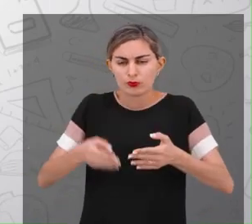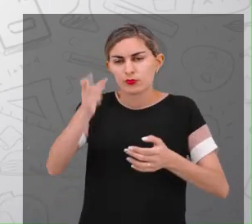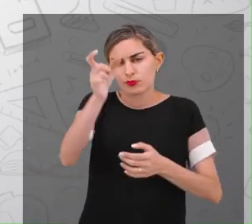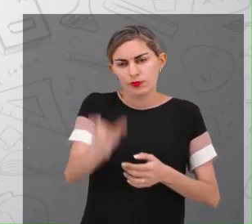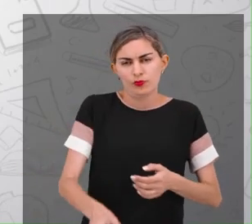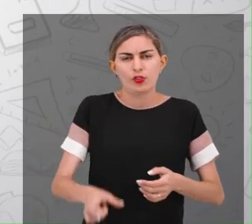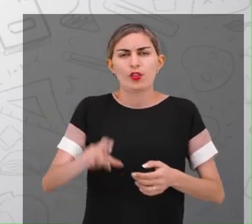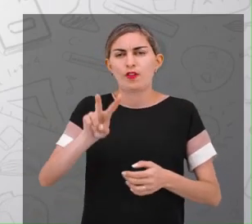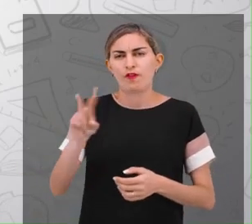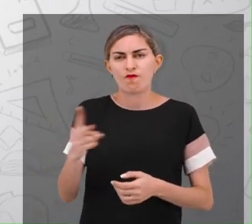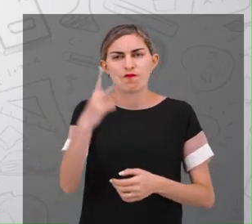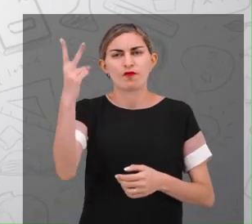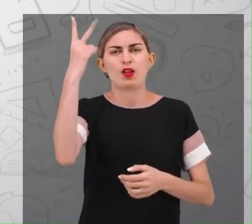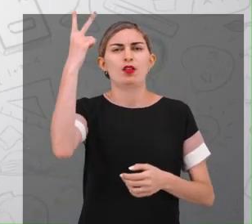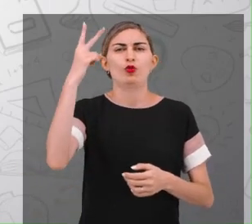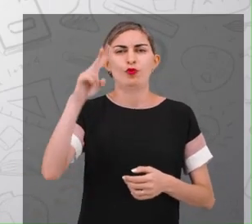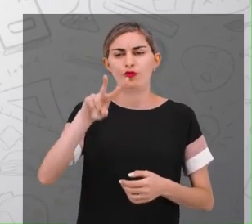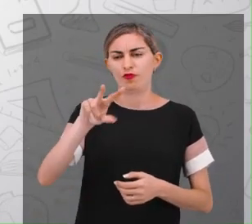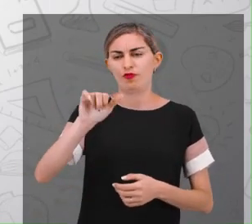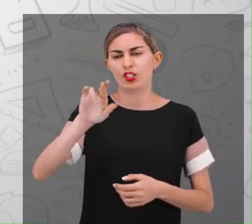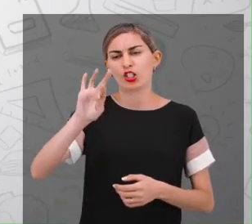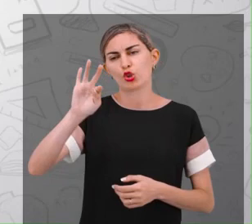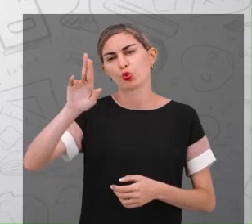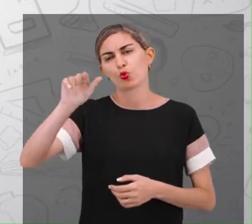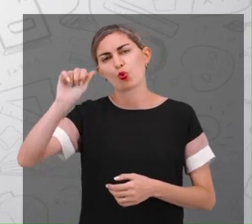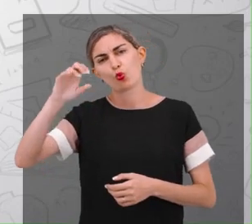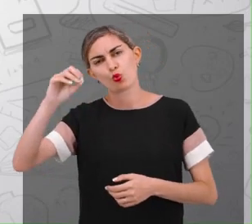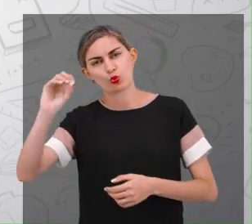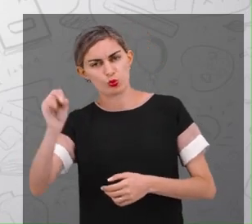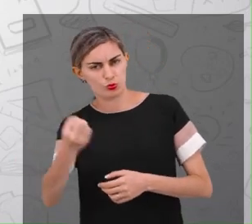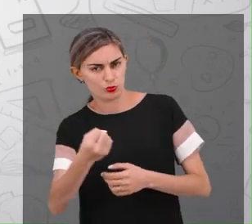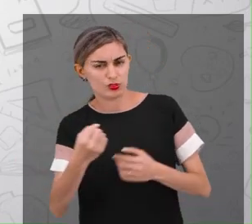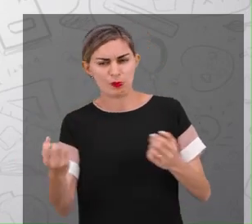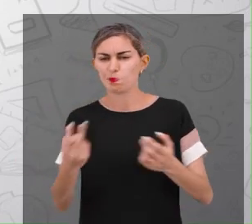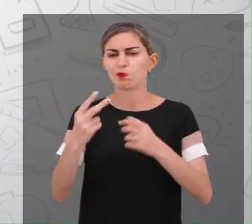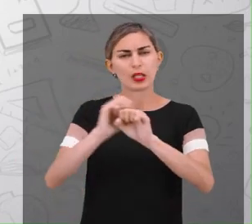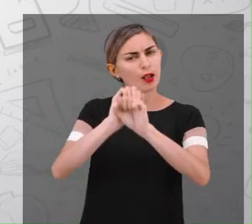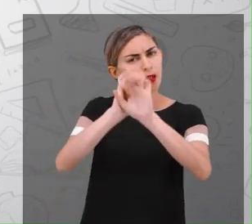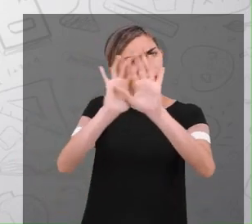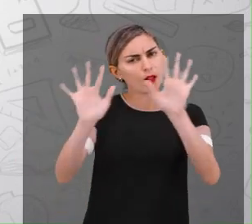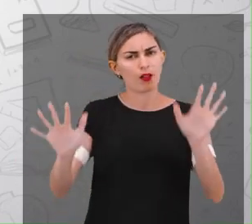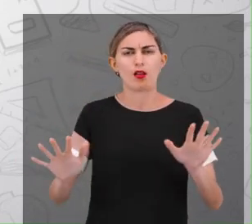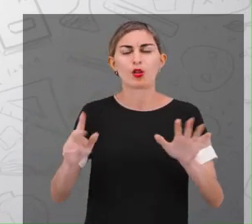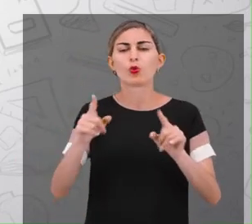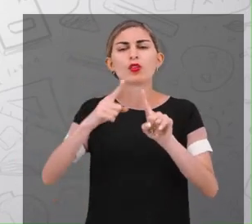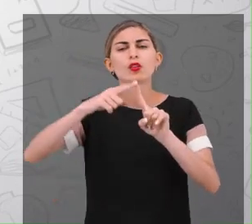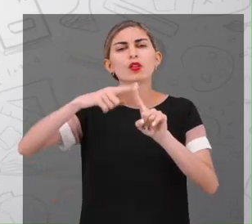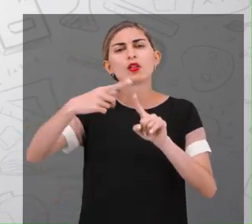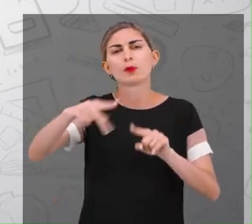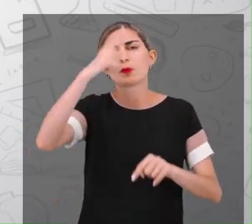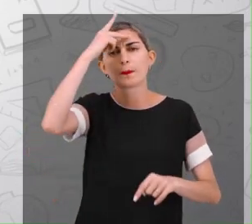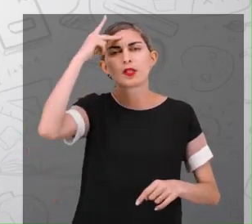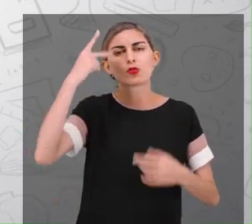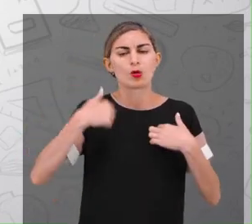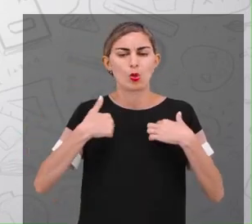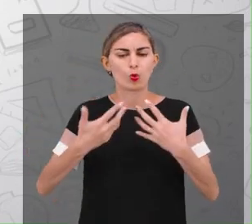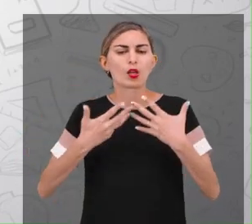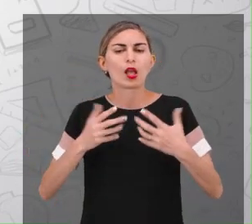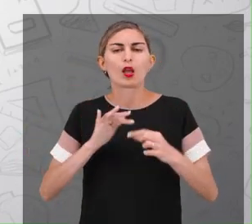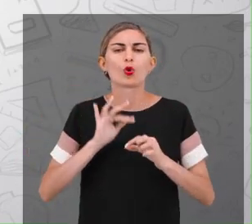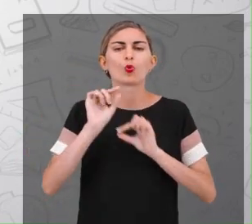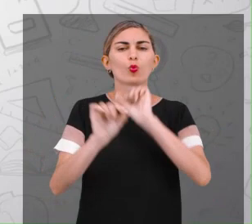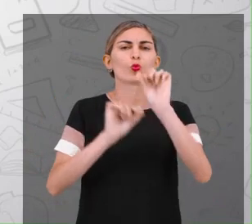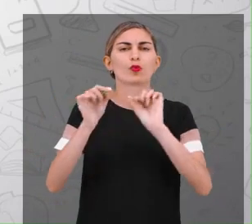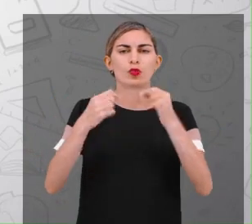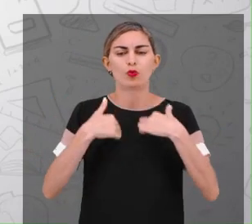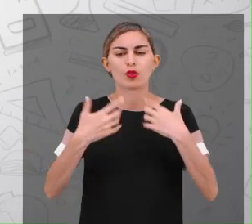indivíduo tornar-se virtuoso. Ou seja, tudo se baseava em um ideal muito claro. Qual tipo de pessoa eu gostaria de me tornar e